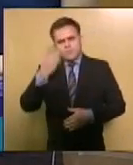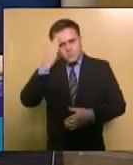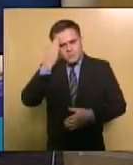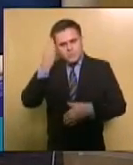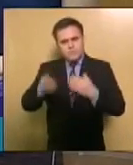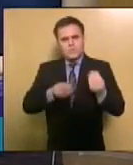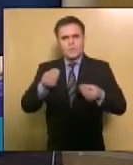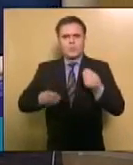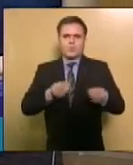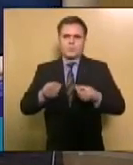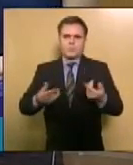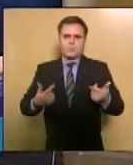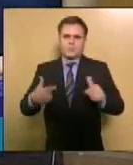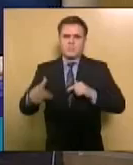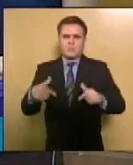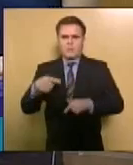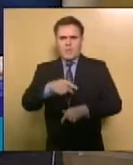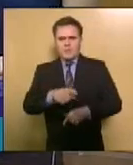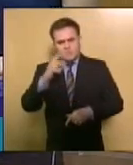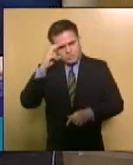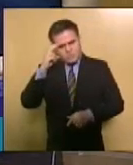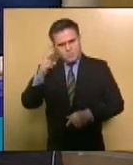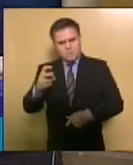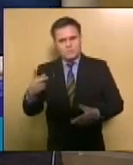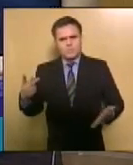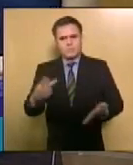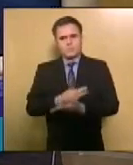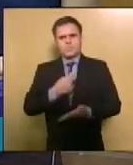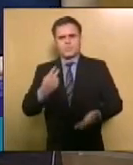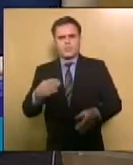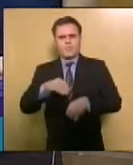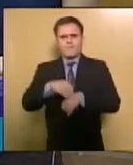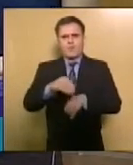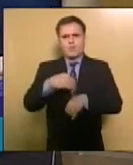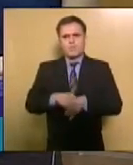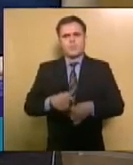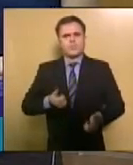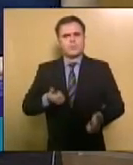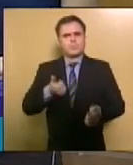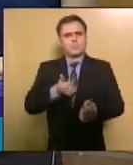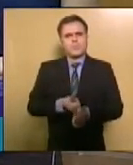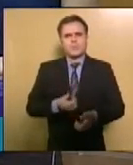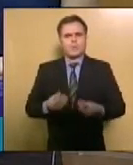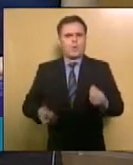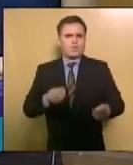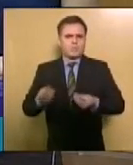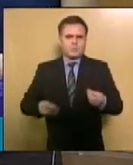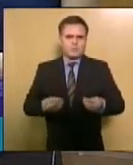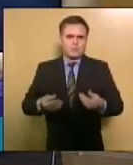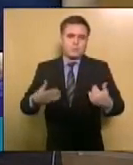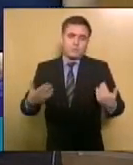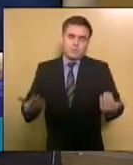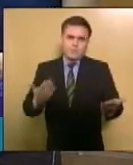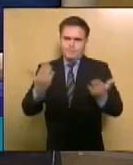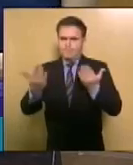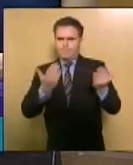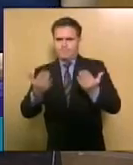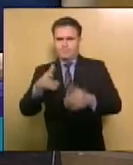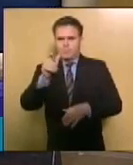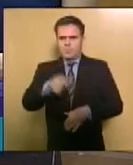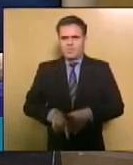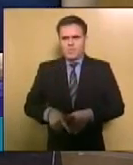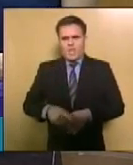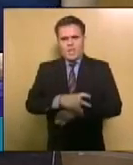entendem trabalho de Inteligência é o trabalho que você vai buscar informações para você acompanhar o indivíduo o suspeito perpetrador o